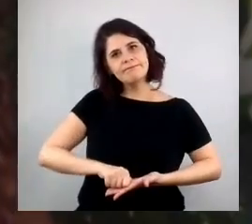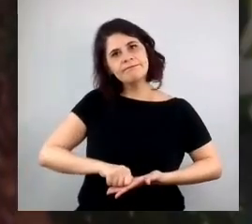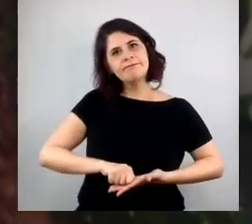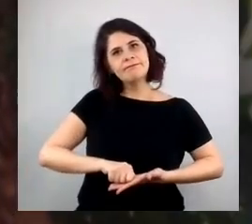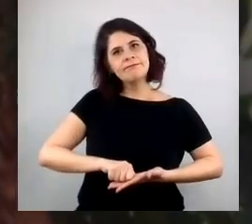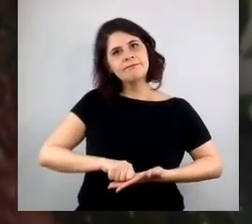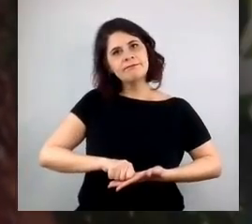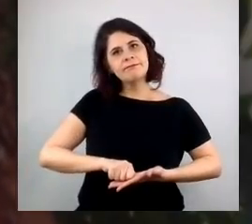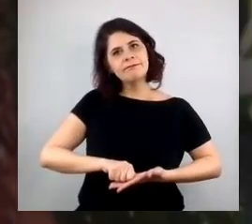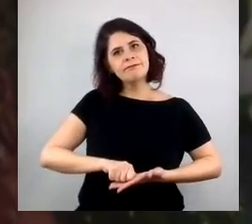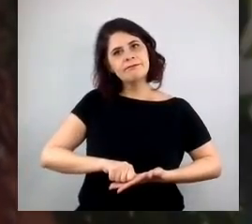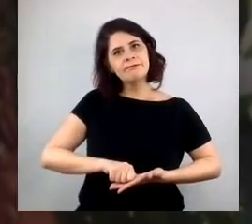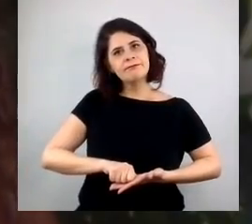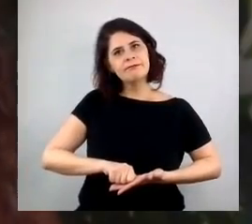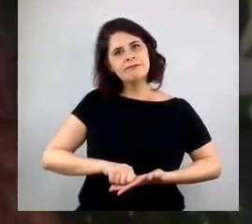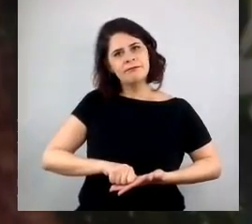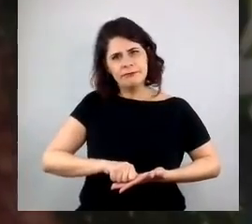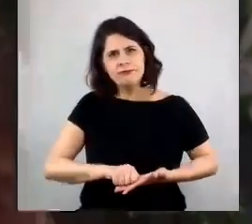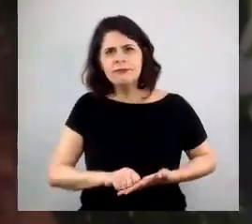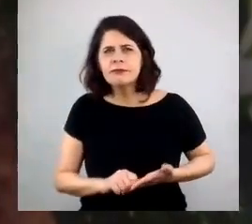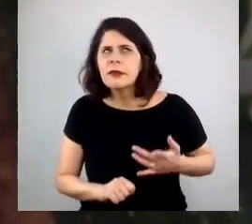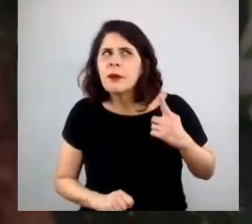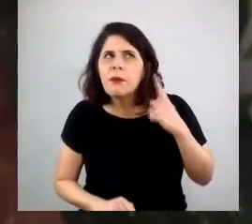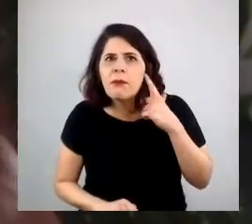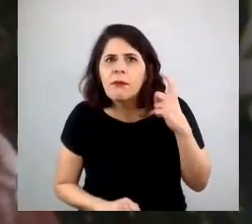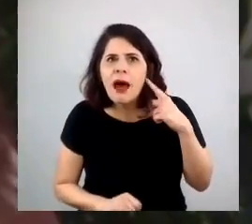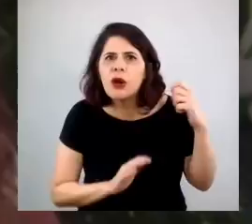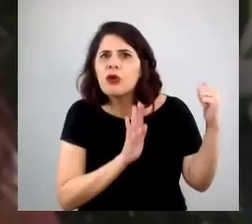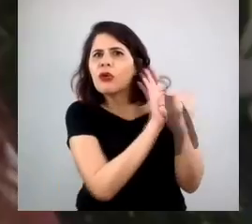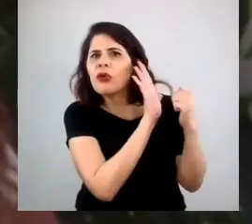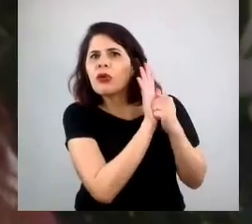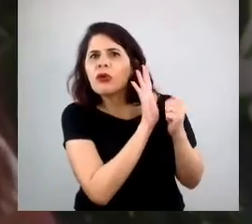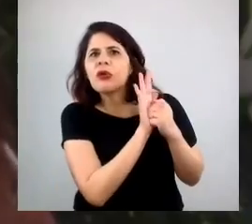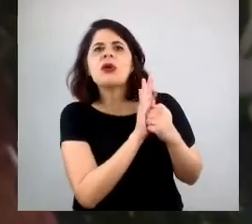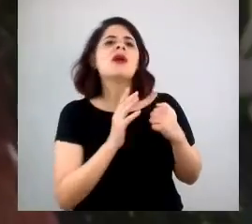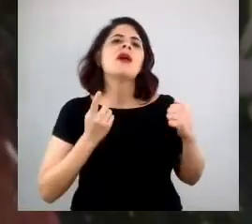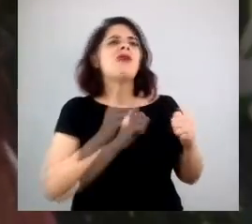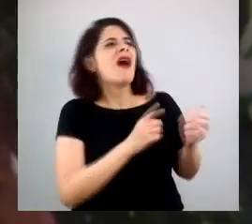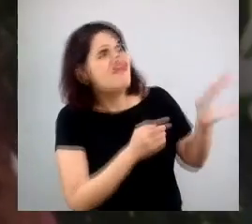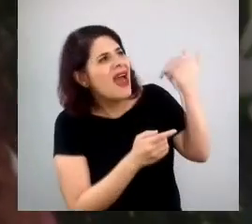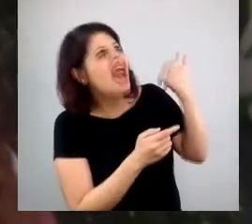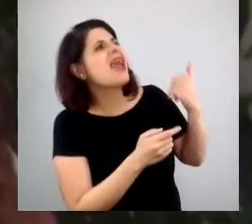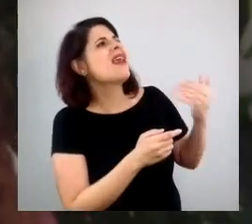Bateram na porta. Eu mandei o João abrir a porta e disse, entra, negra!